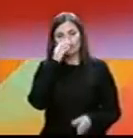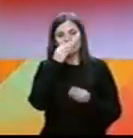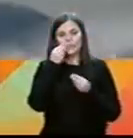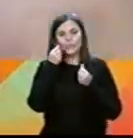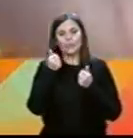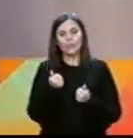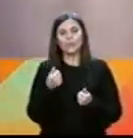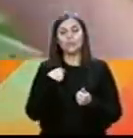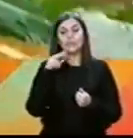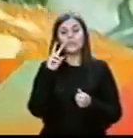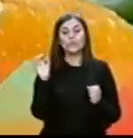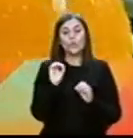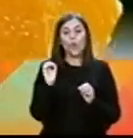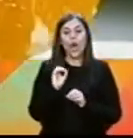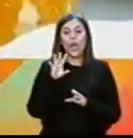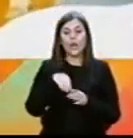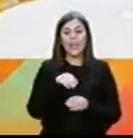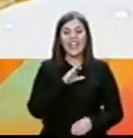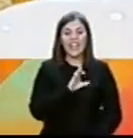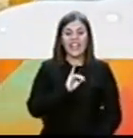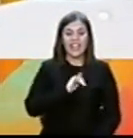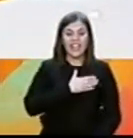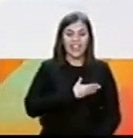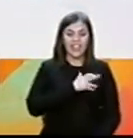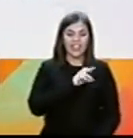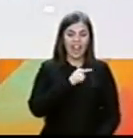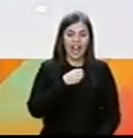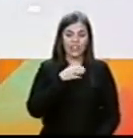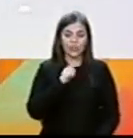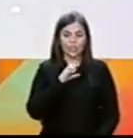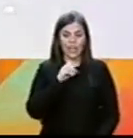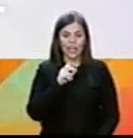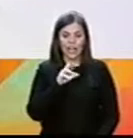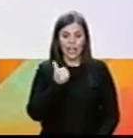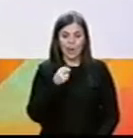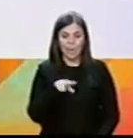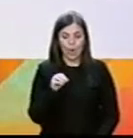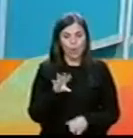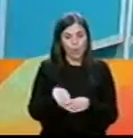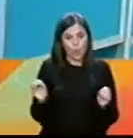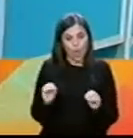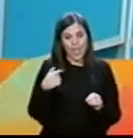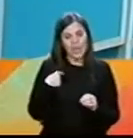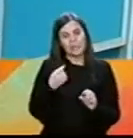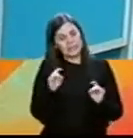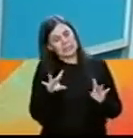não colocaste aqui hidratos de carbono. Andas a fugir aos hidratos. Por acaso ando a fugir agora um bocadinho aos